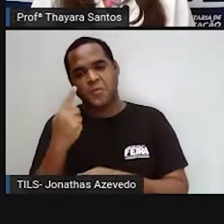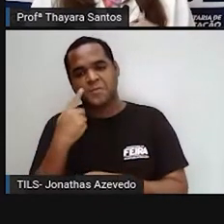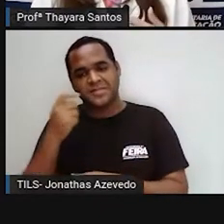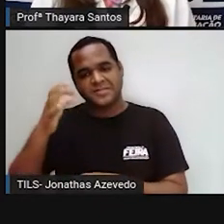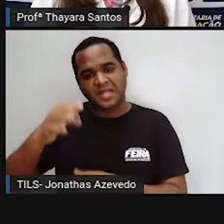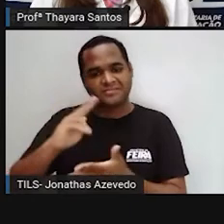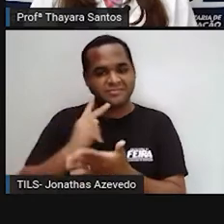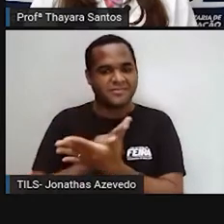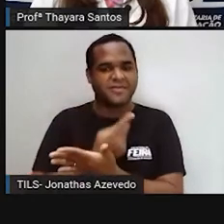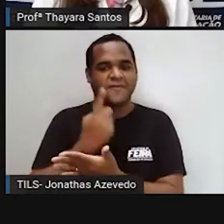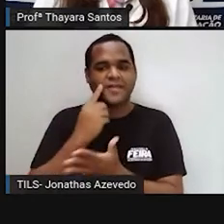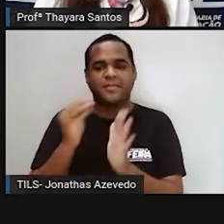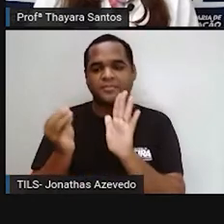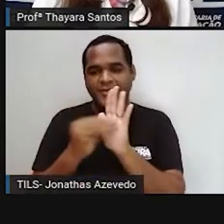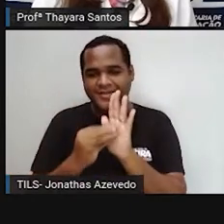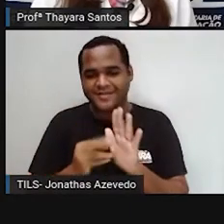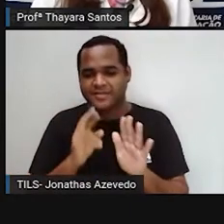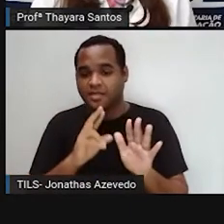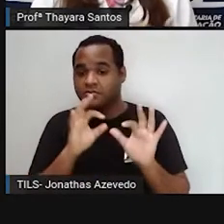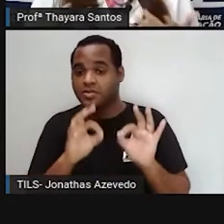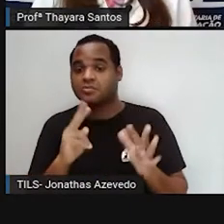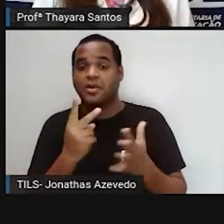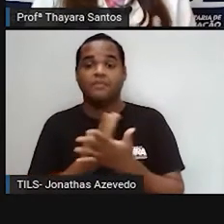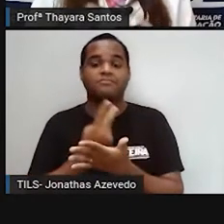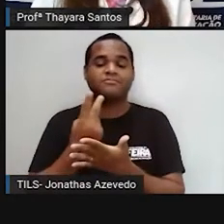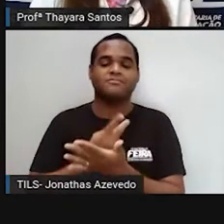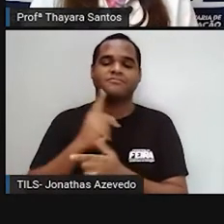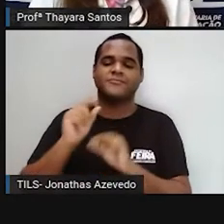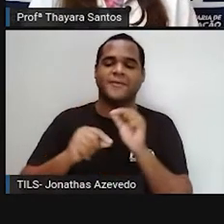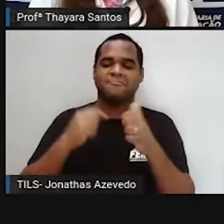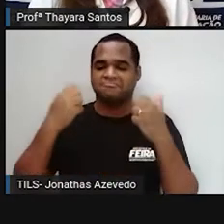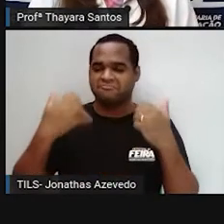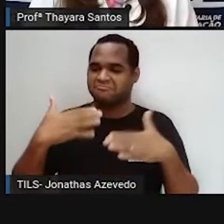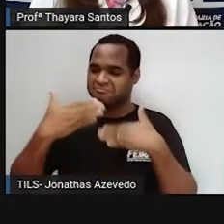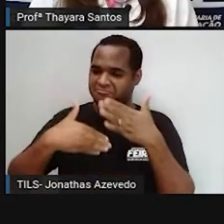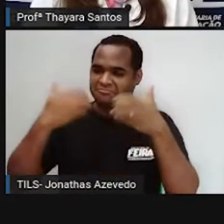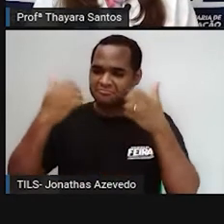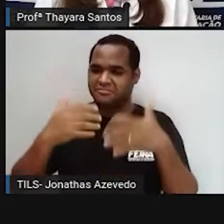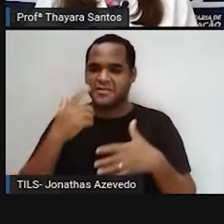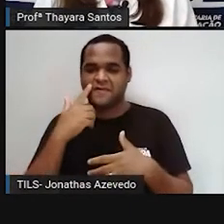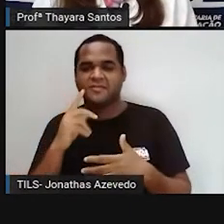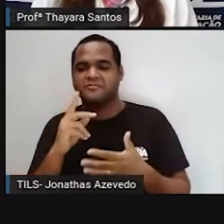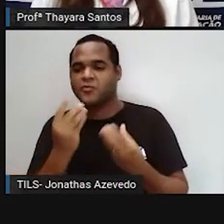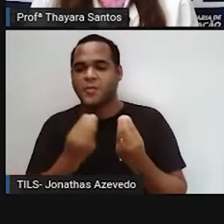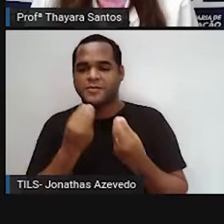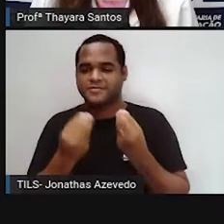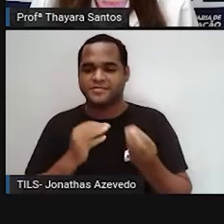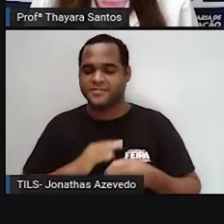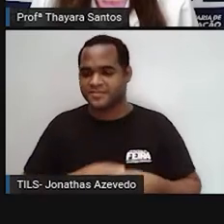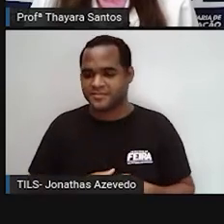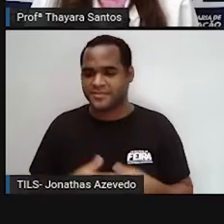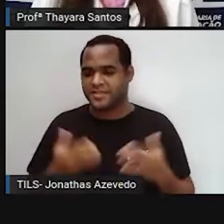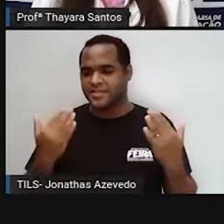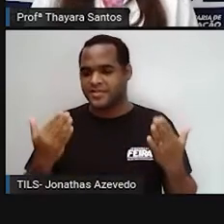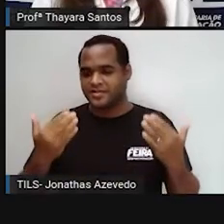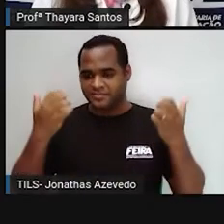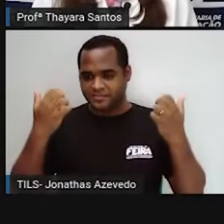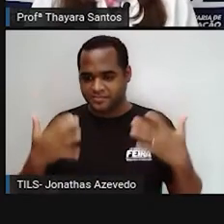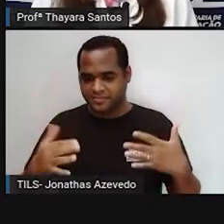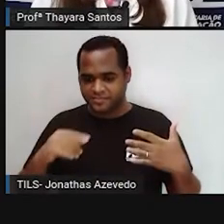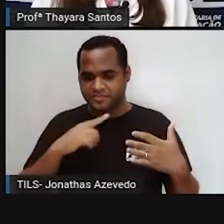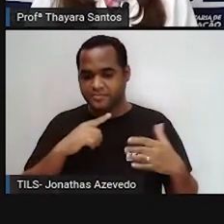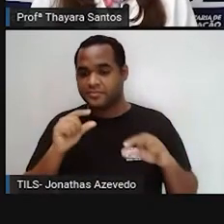afirmações. Vocês vão ter que anotar as respostas corretas e depois a gente começa a nossa correção. Então, vamos lá, gente. Peguem